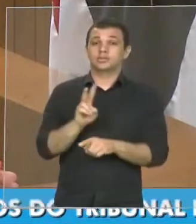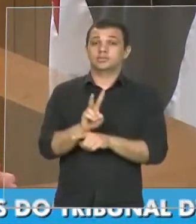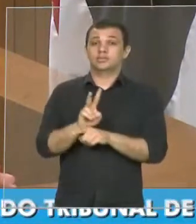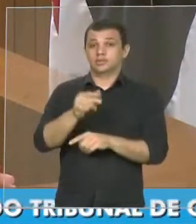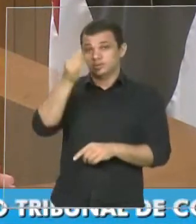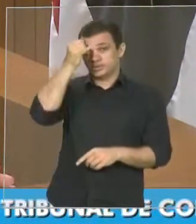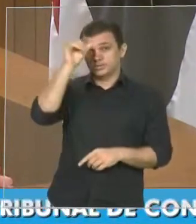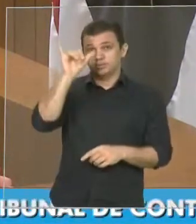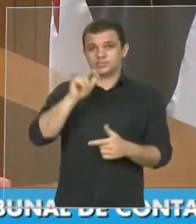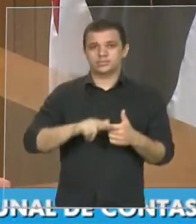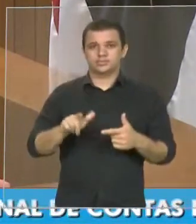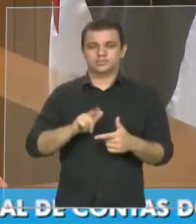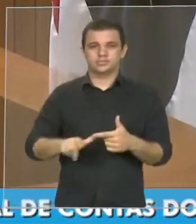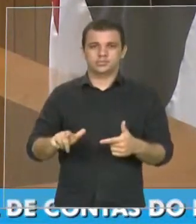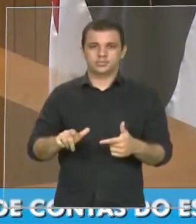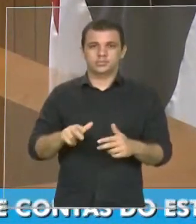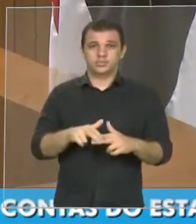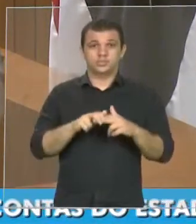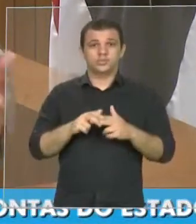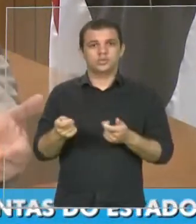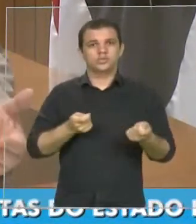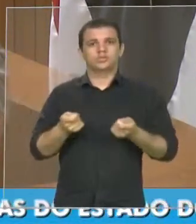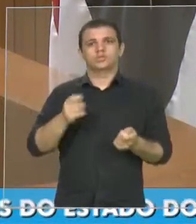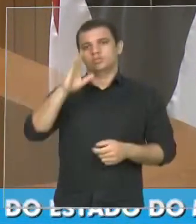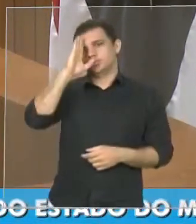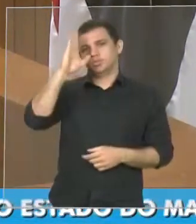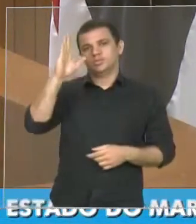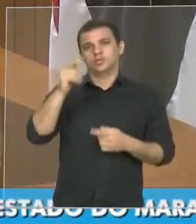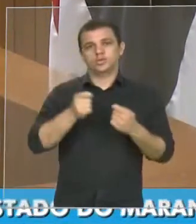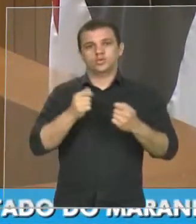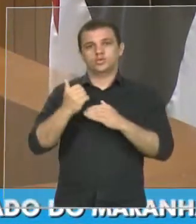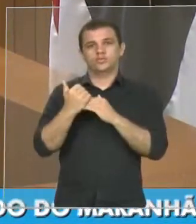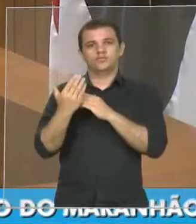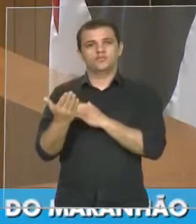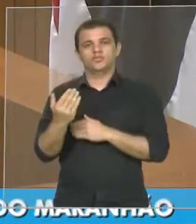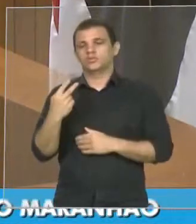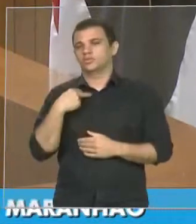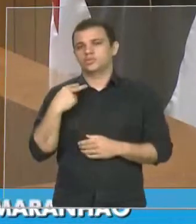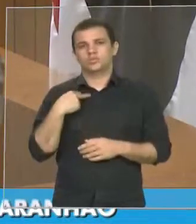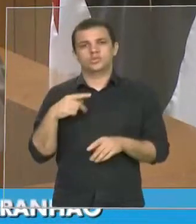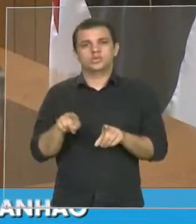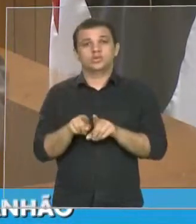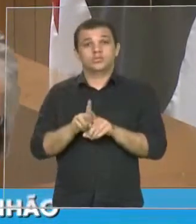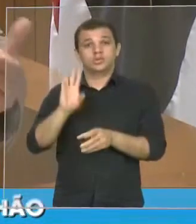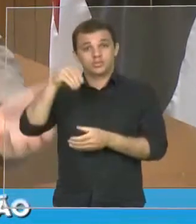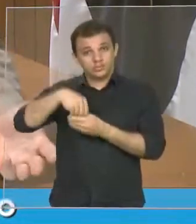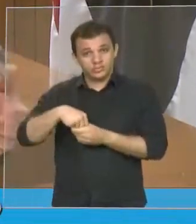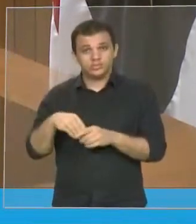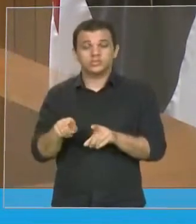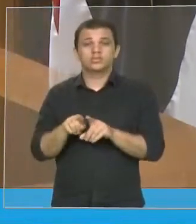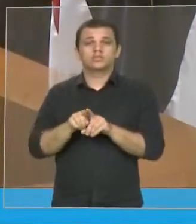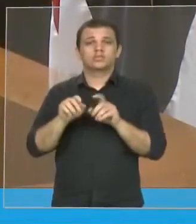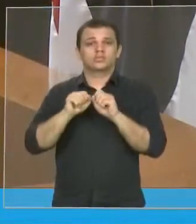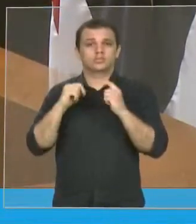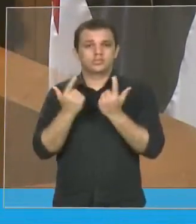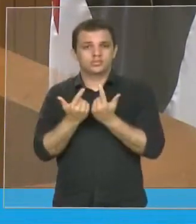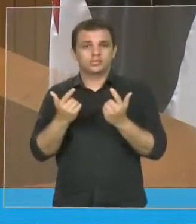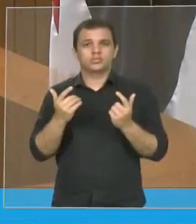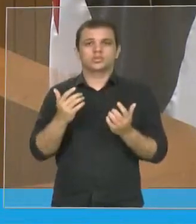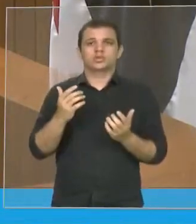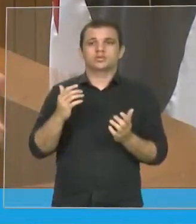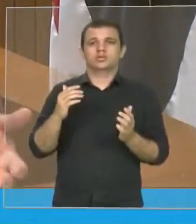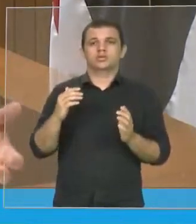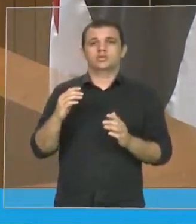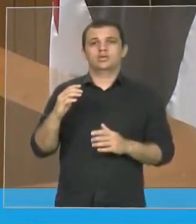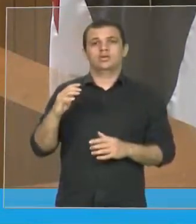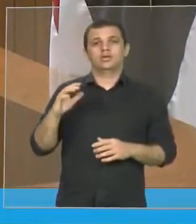é o futuro do controle. O controle não pode, o controle externo principalmente, e o interno, e a própria Assembleia, Câmaras Municipais e Congresso Nacional,